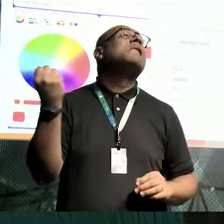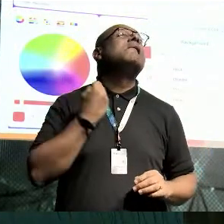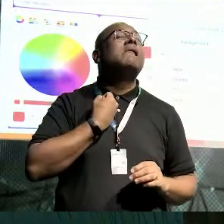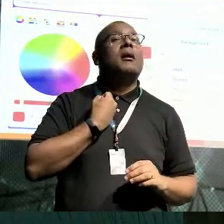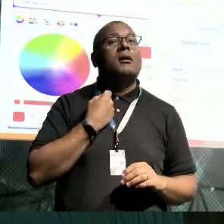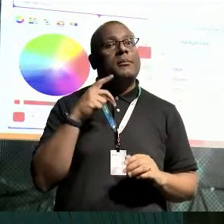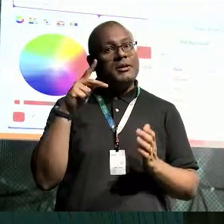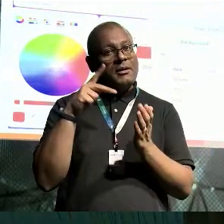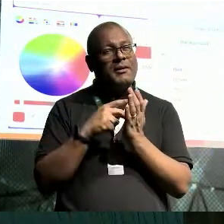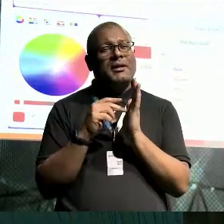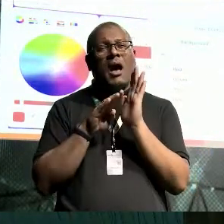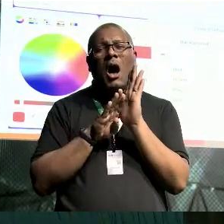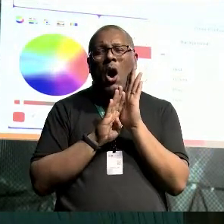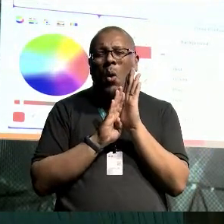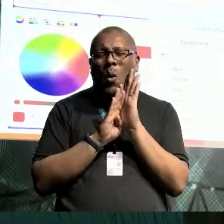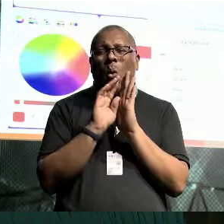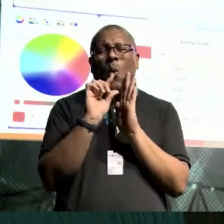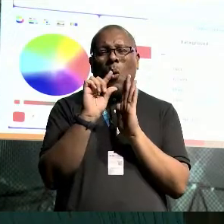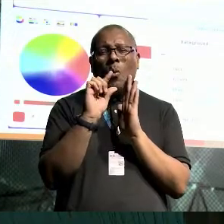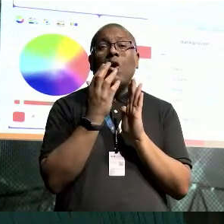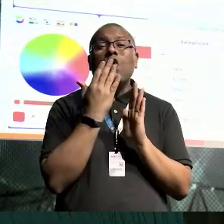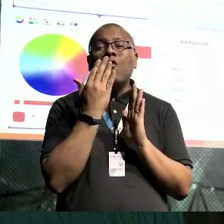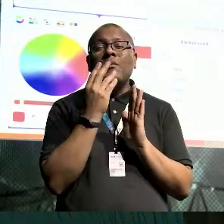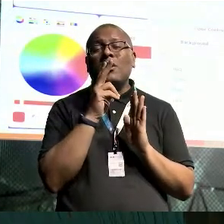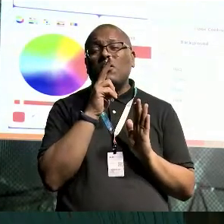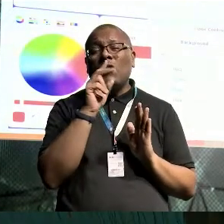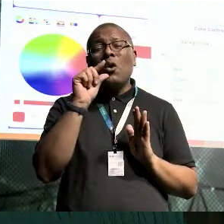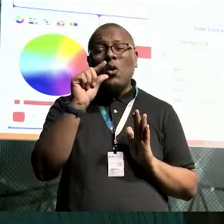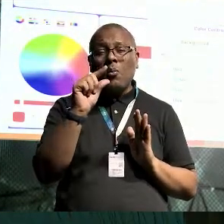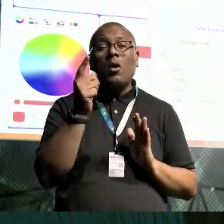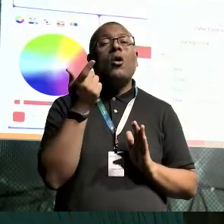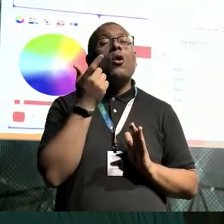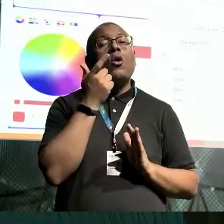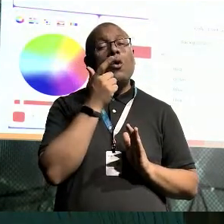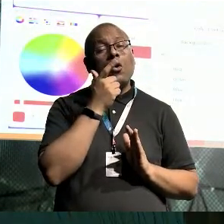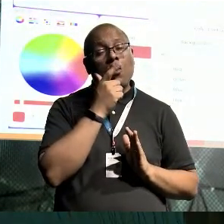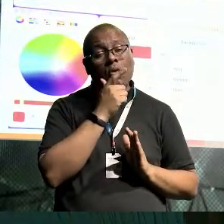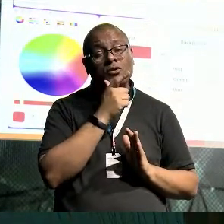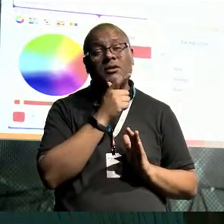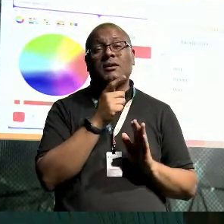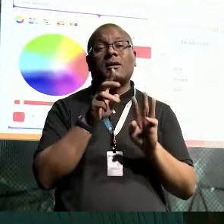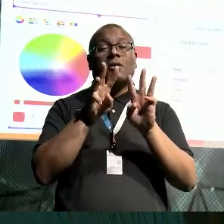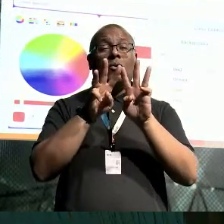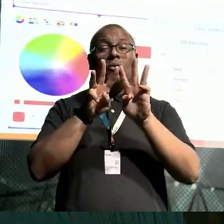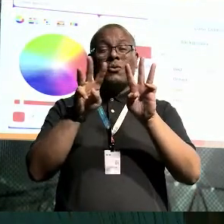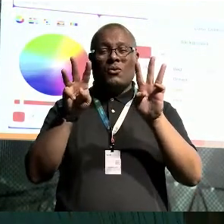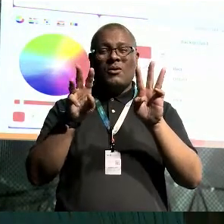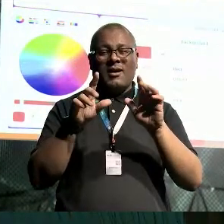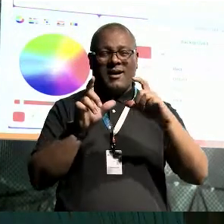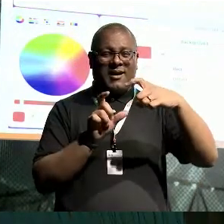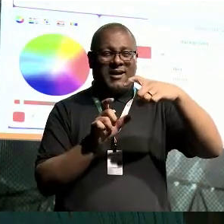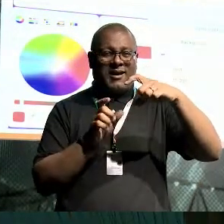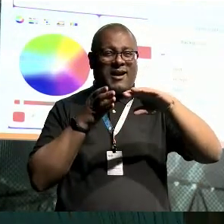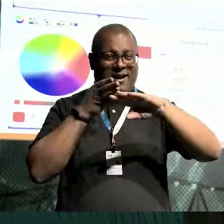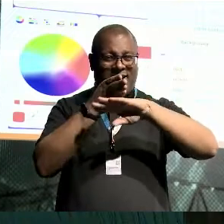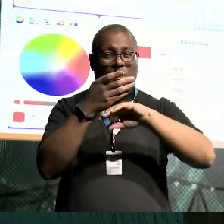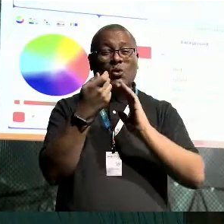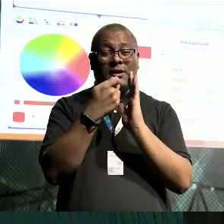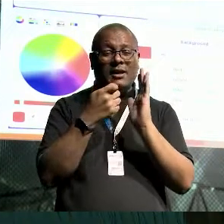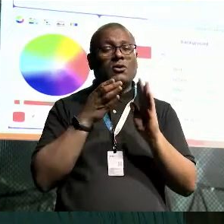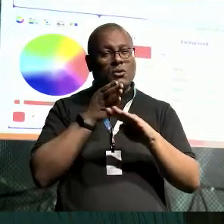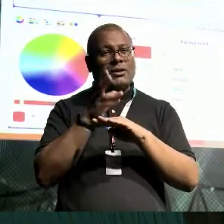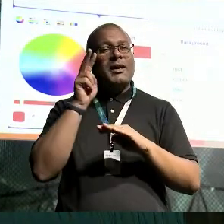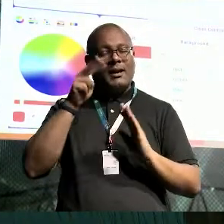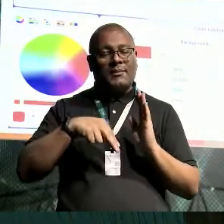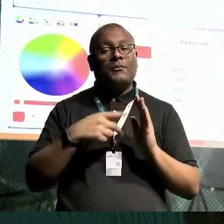é verdade, se aumentar um pouquinho o tom do vermelho, eu vou conseguir que esse site não esteja mais inacessível.